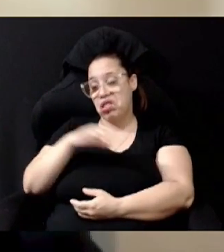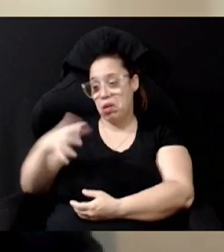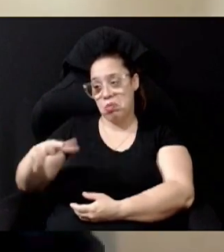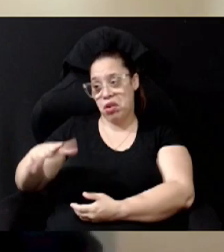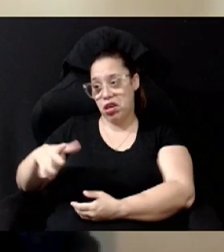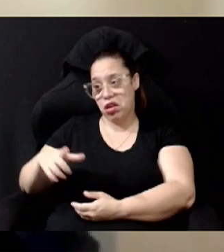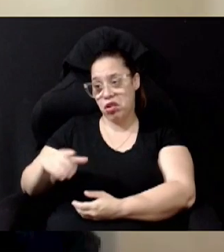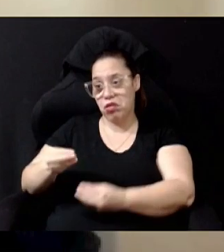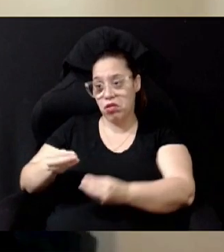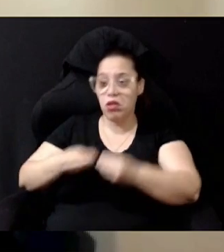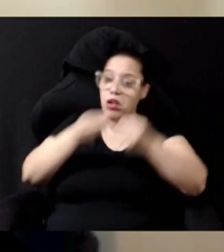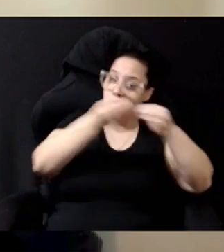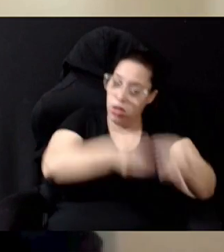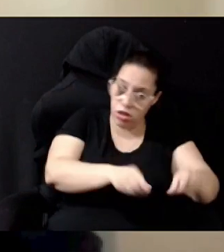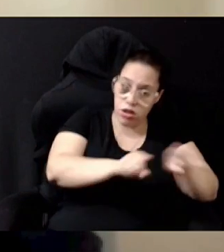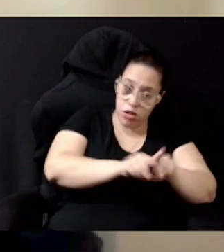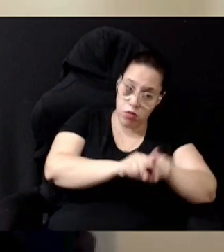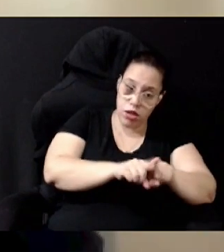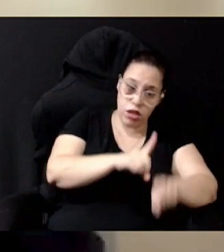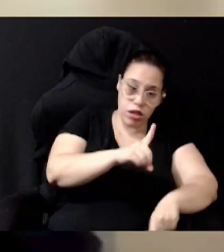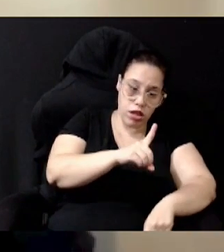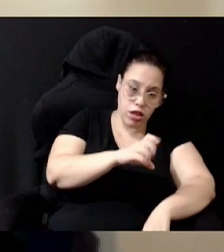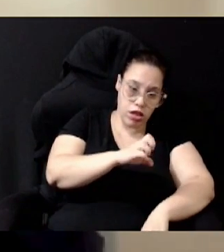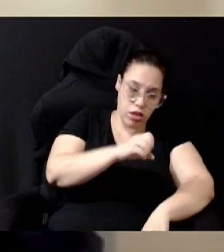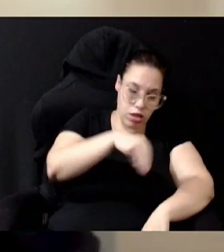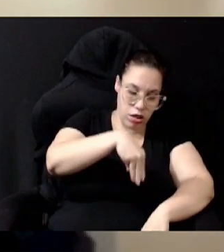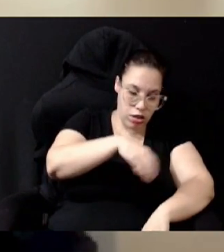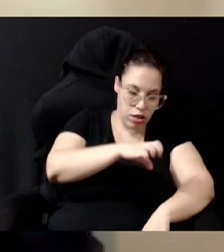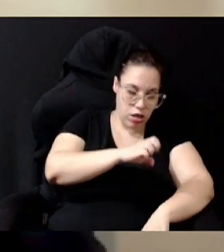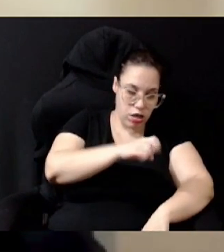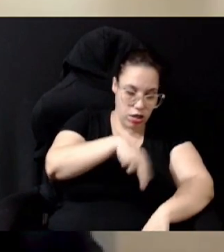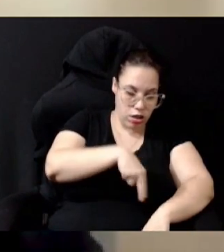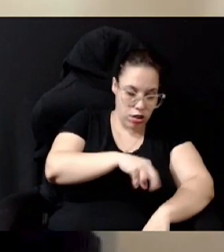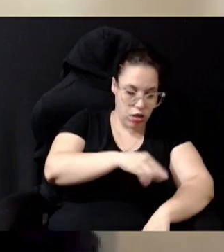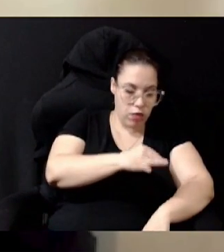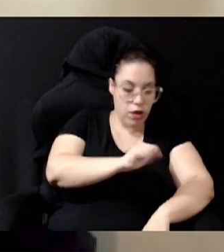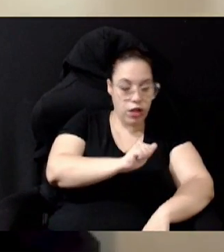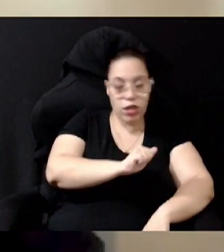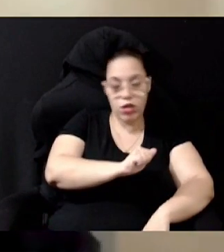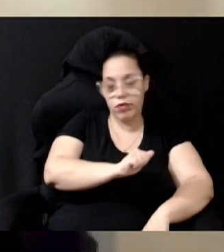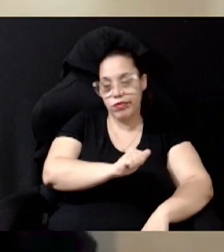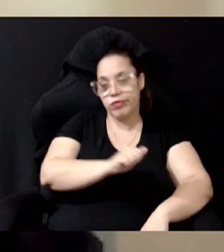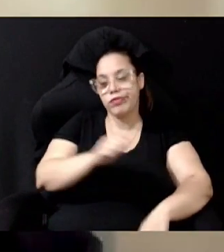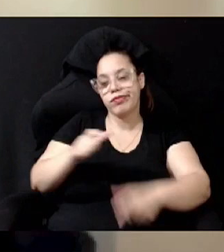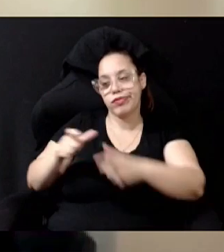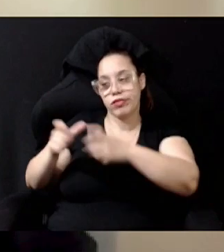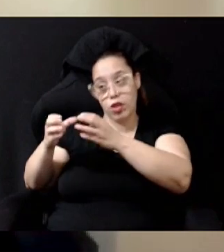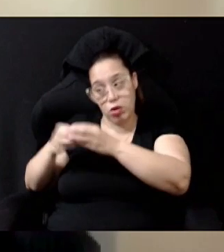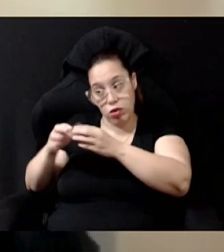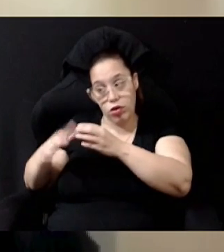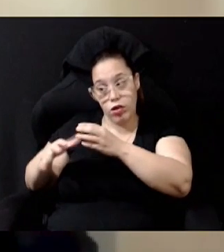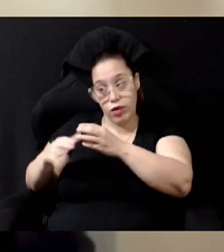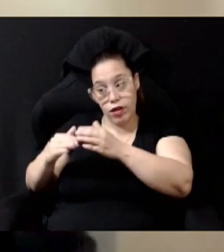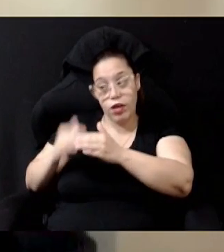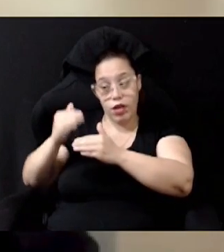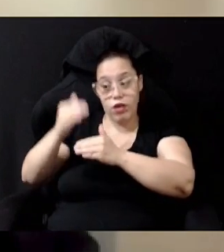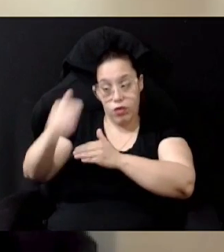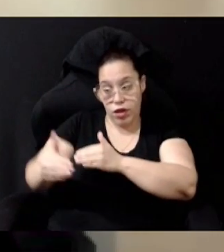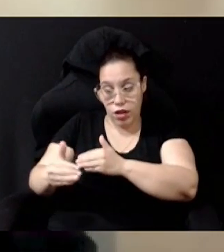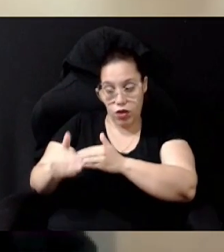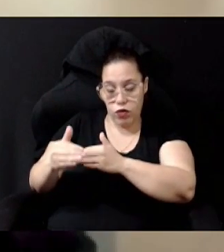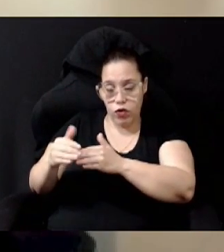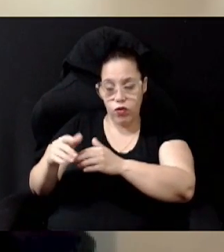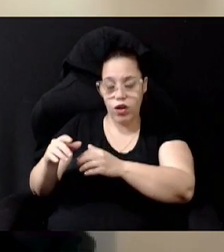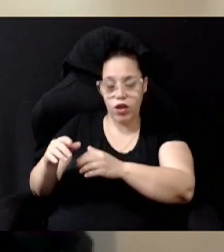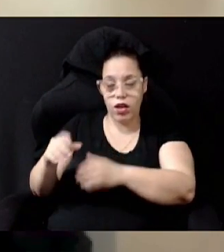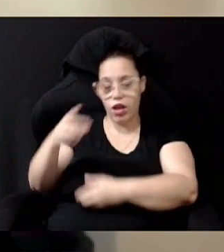demência. Mas assim, existe um grupo de pessoas que têm Parkinson que vão desenvolver demência, sim. Tem esse risco